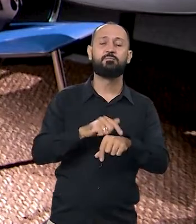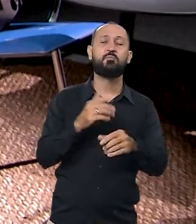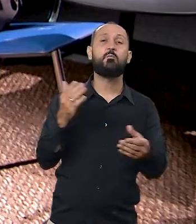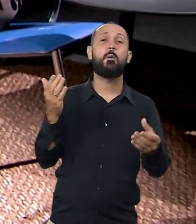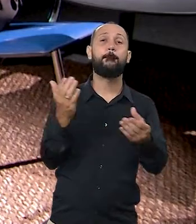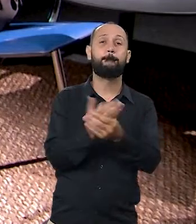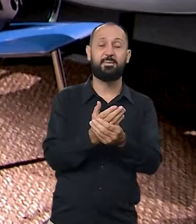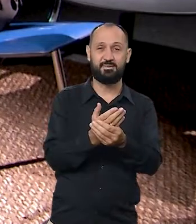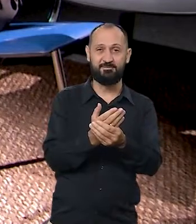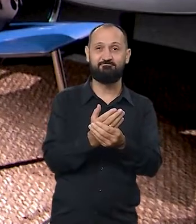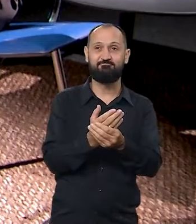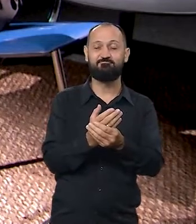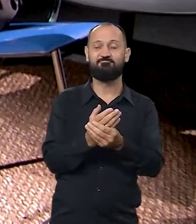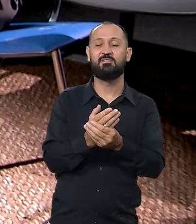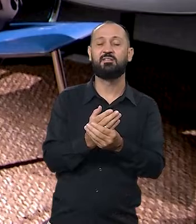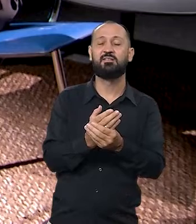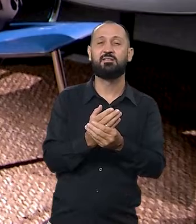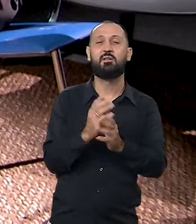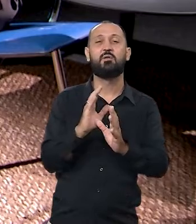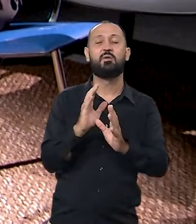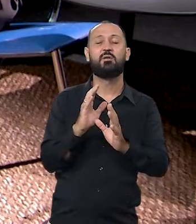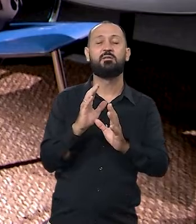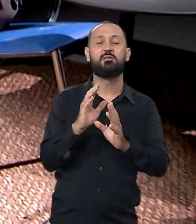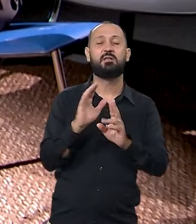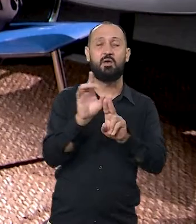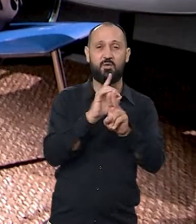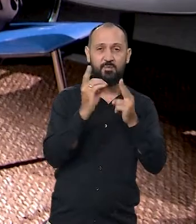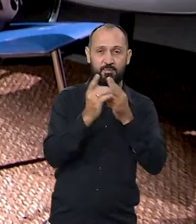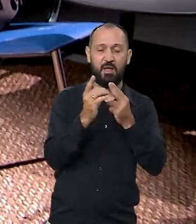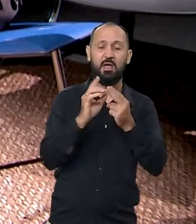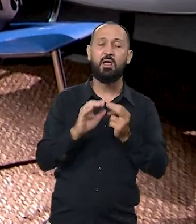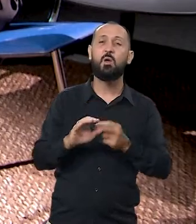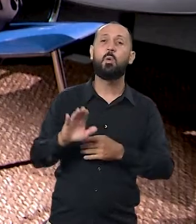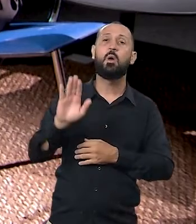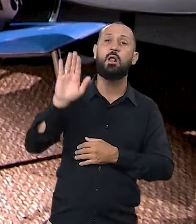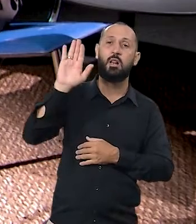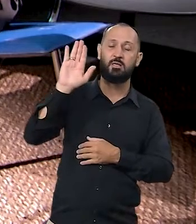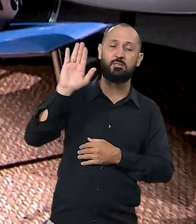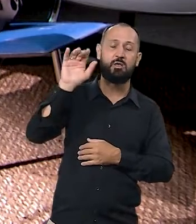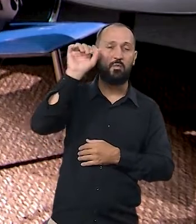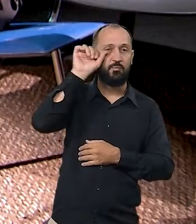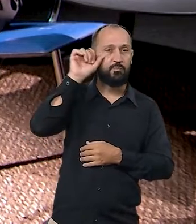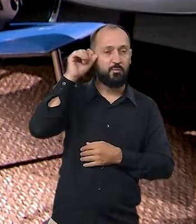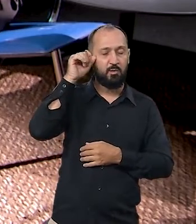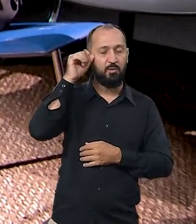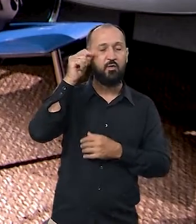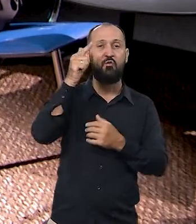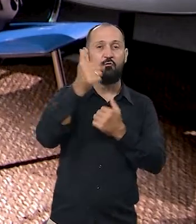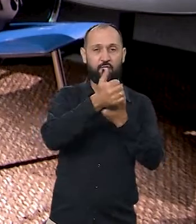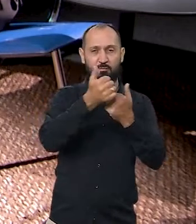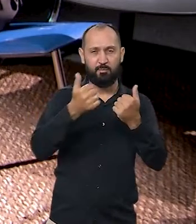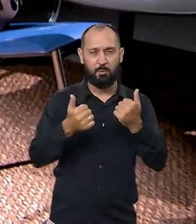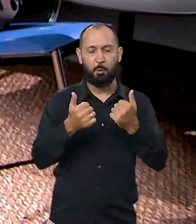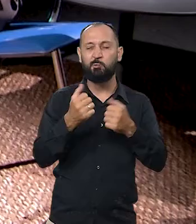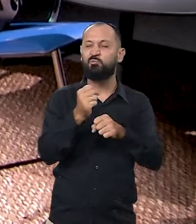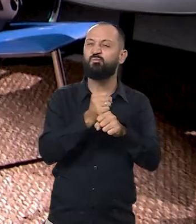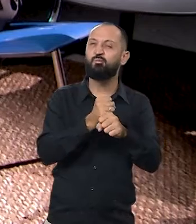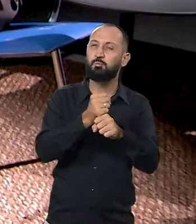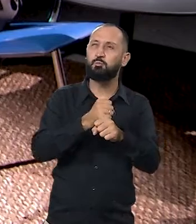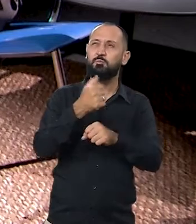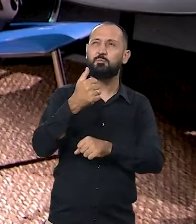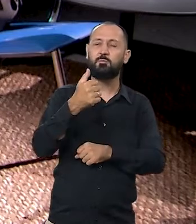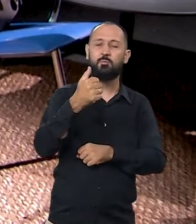de processo penal da Universidade Federal, e aí com a eleição do André, Murilo vice-governador, isso